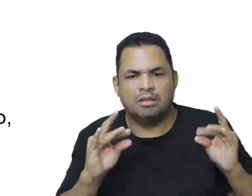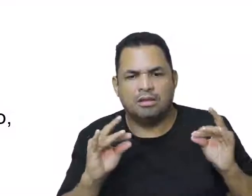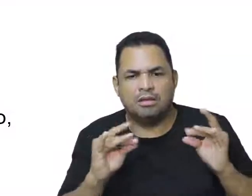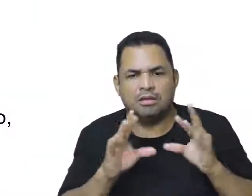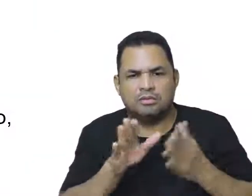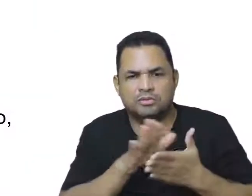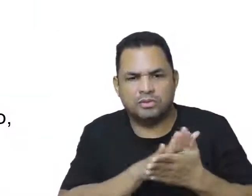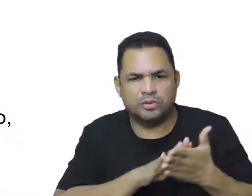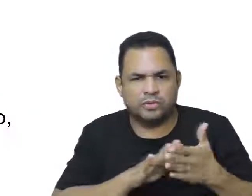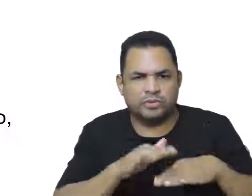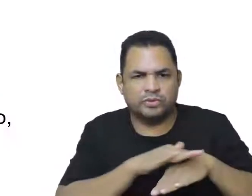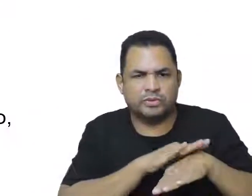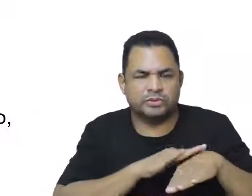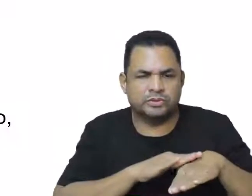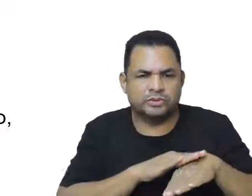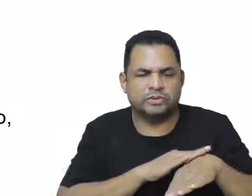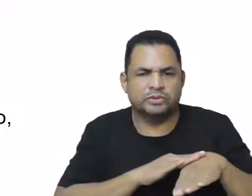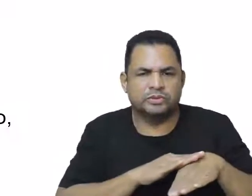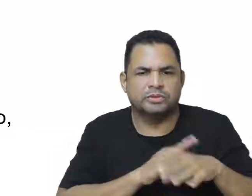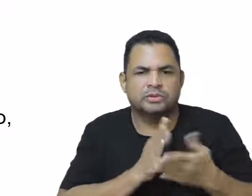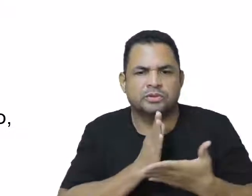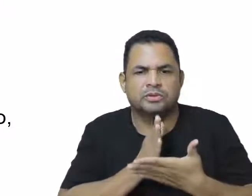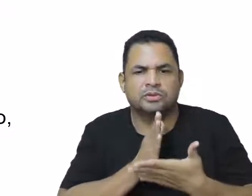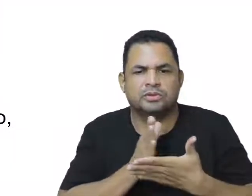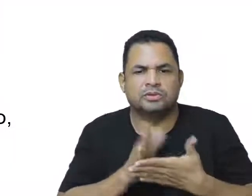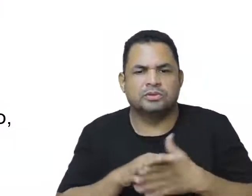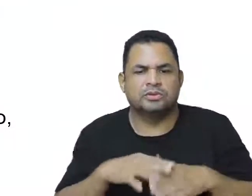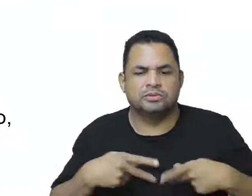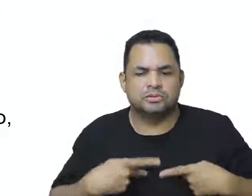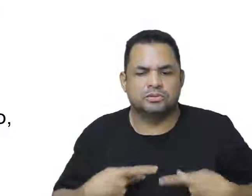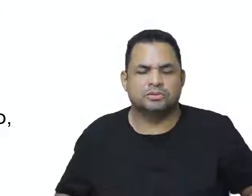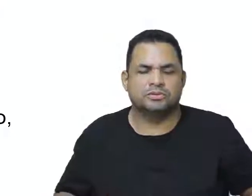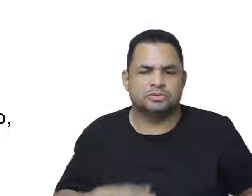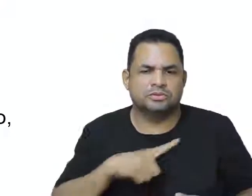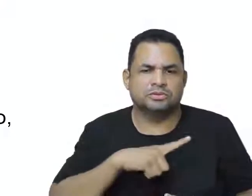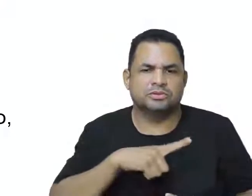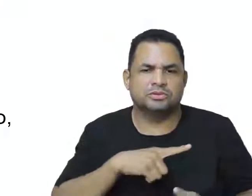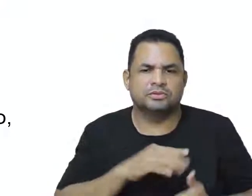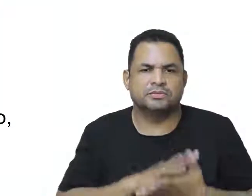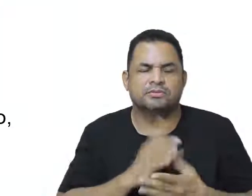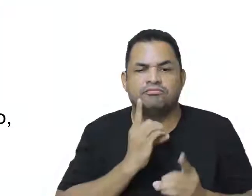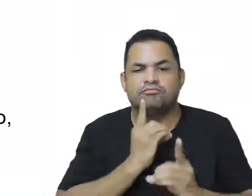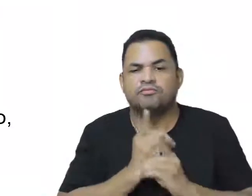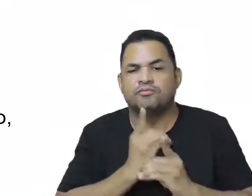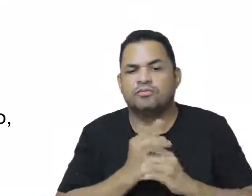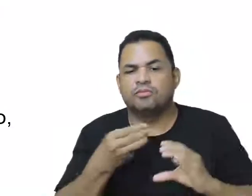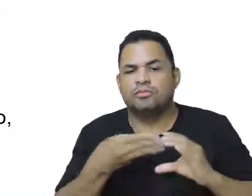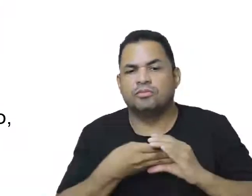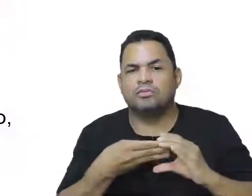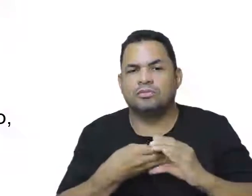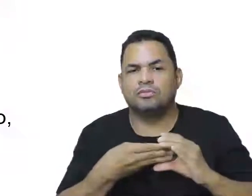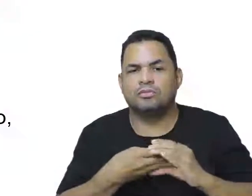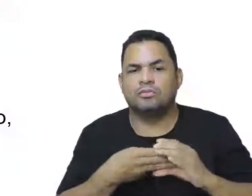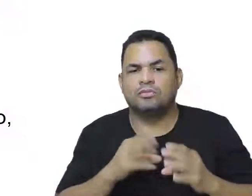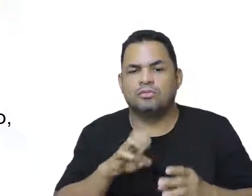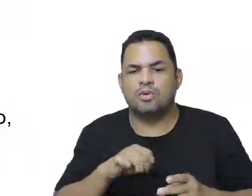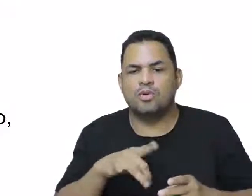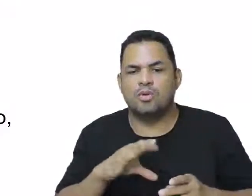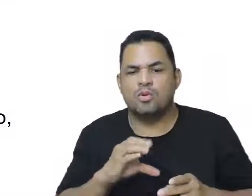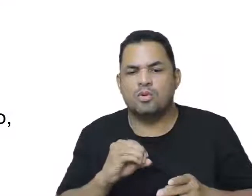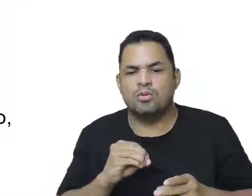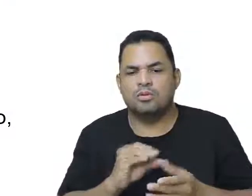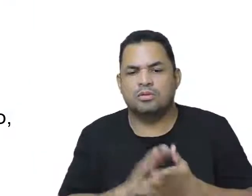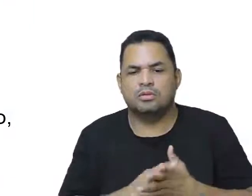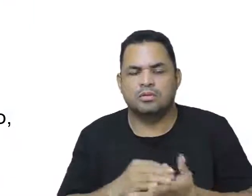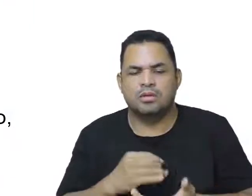digamos assim, que determinadas partes do nosso organismo formam. Encontrado em células produtoras de muco, como